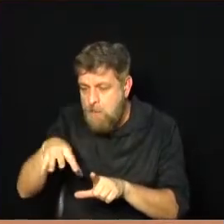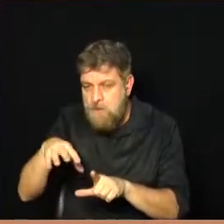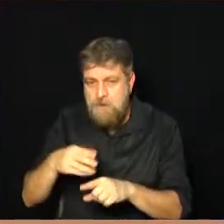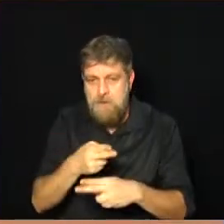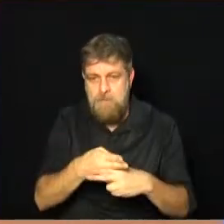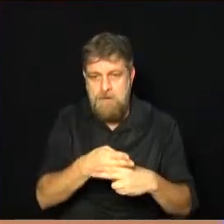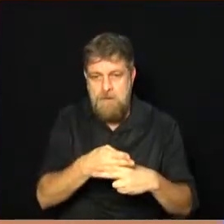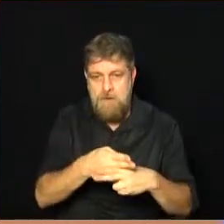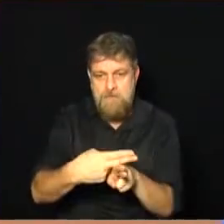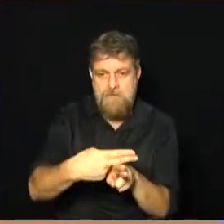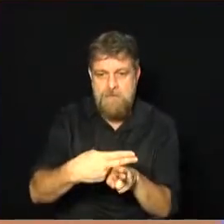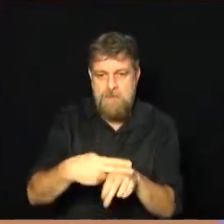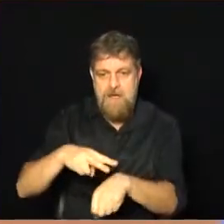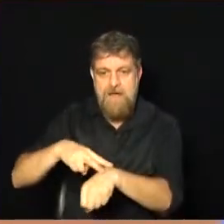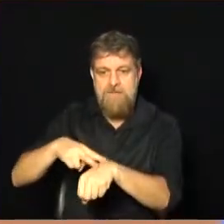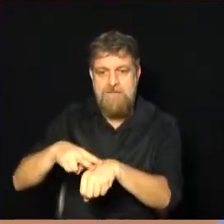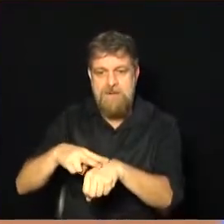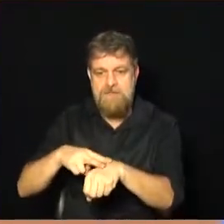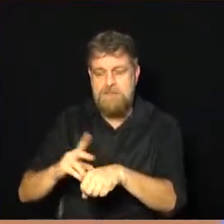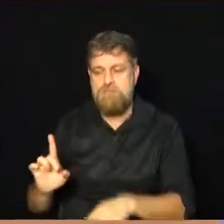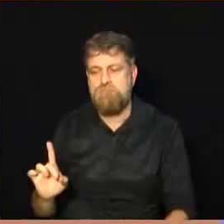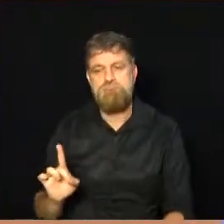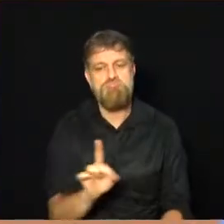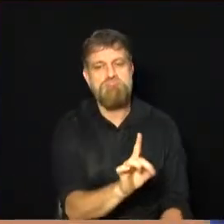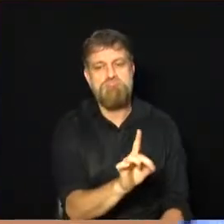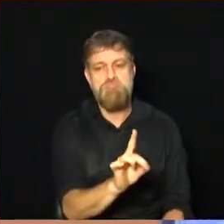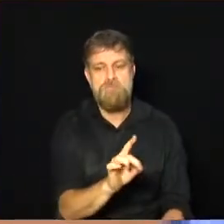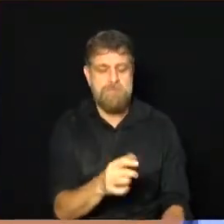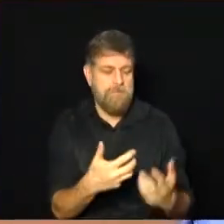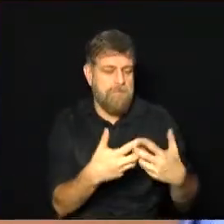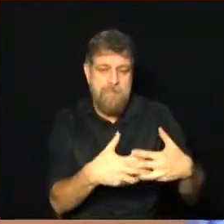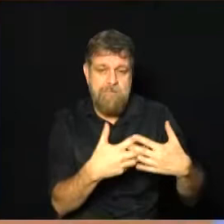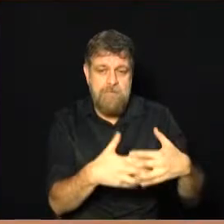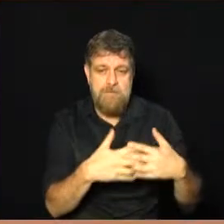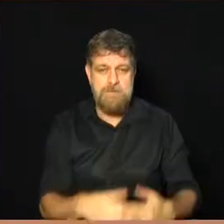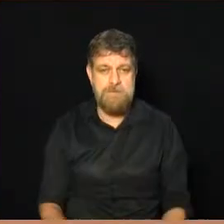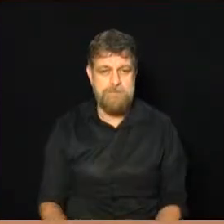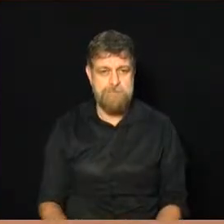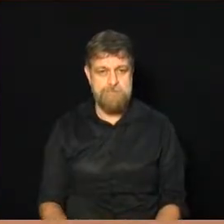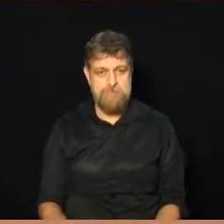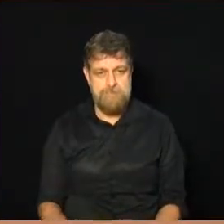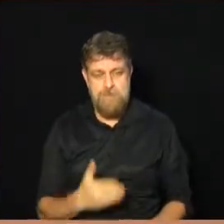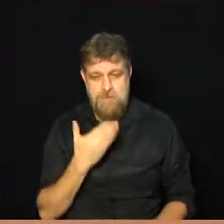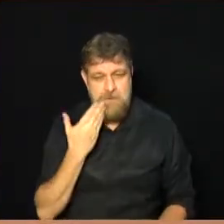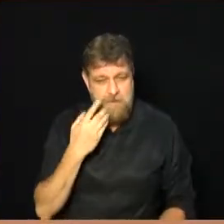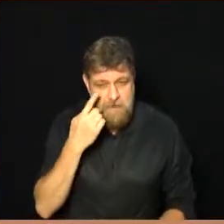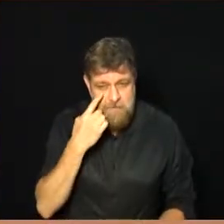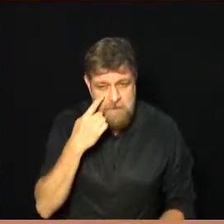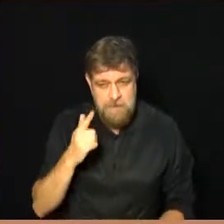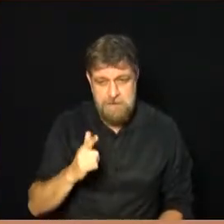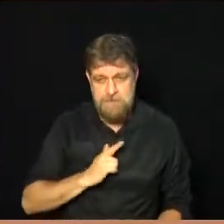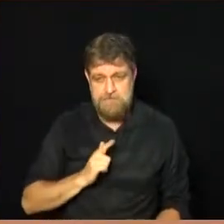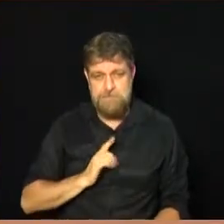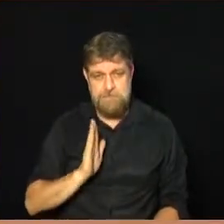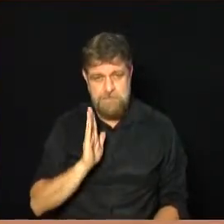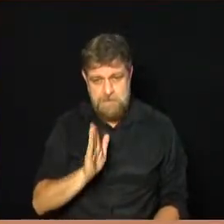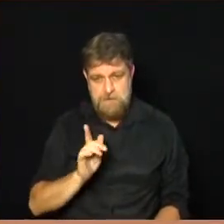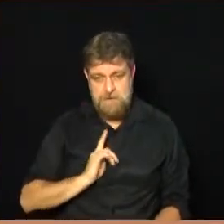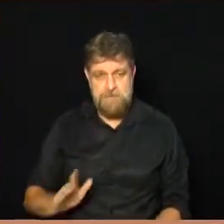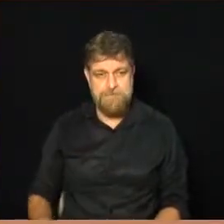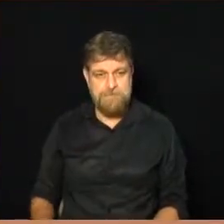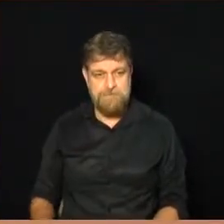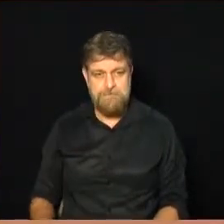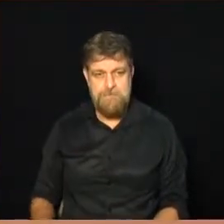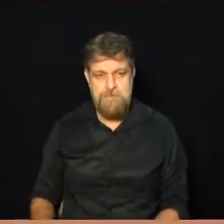lá, liberada, tal. Daí você passa pela catraca, tal, é assim que funciona. Então, veja, tem o problema